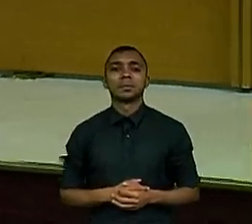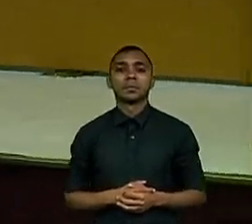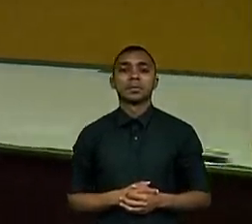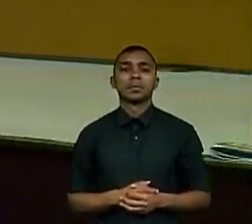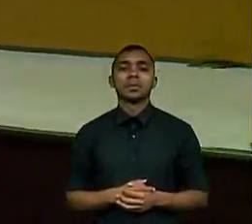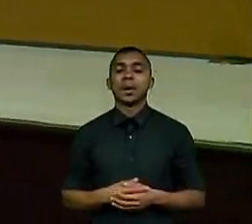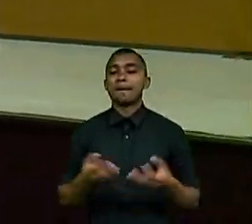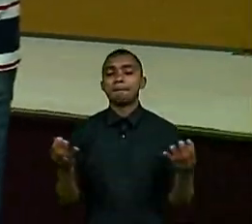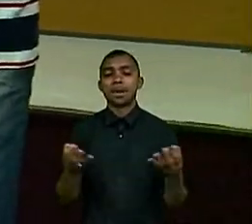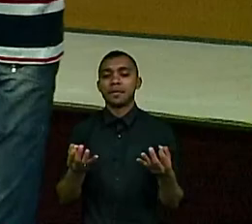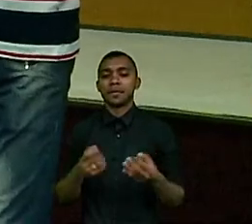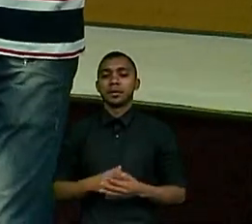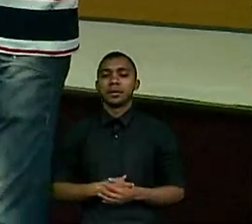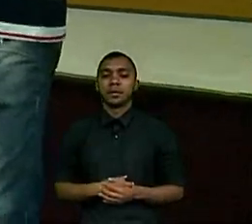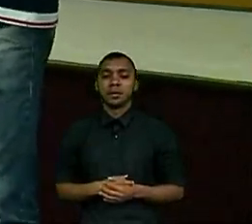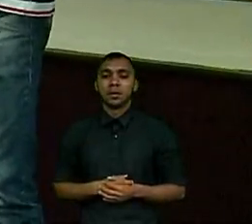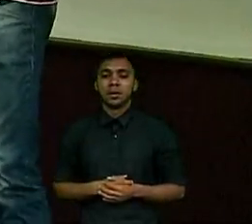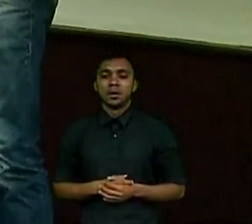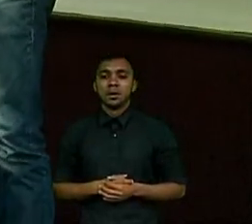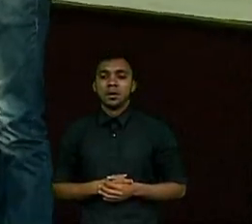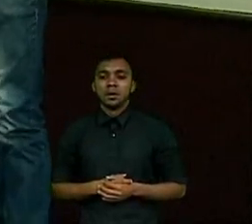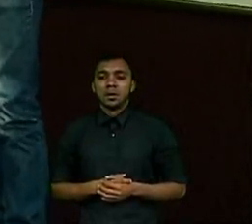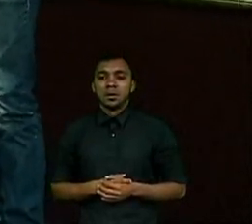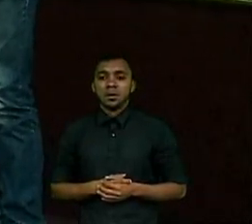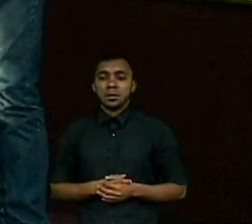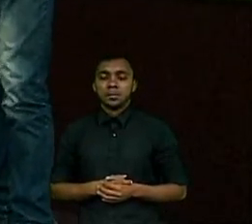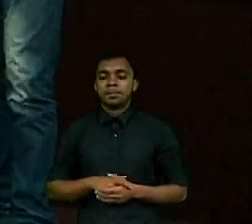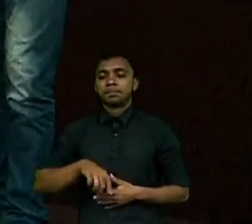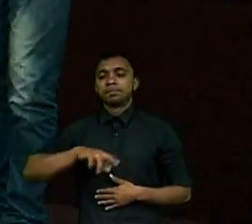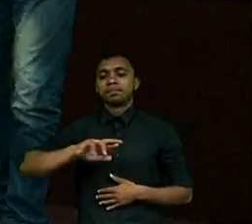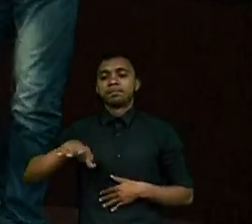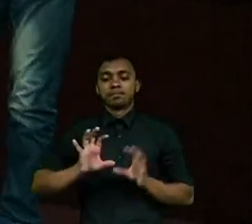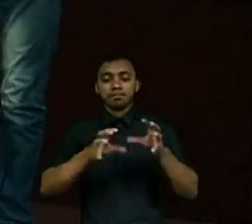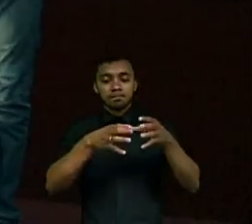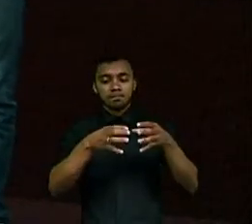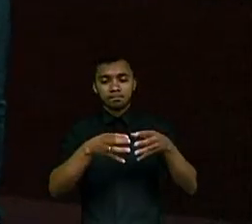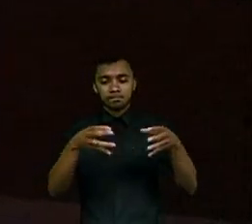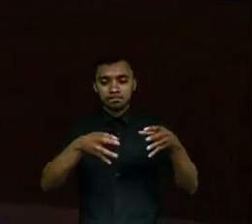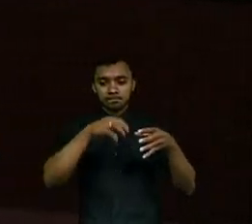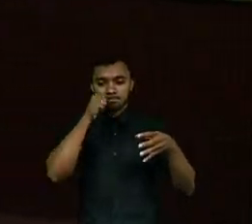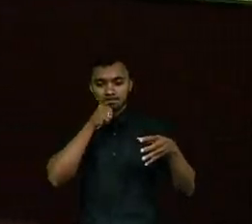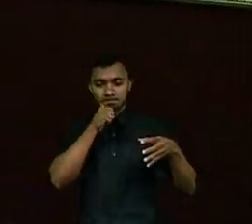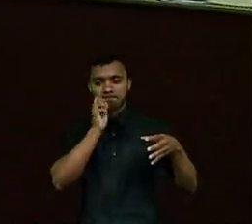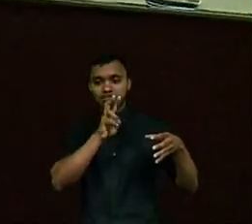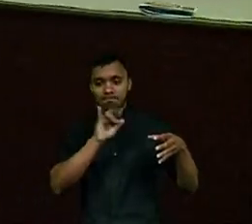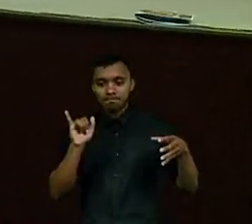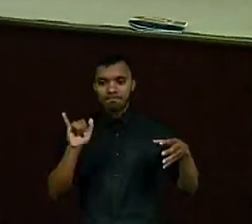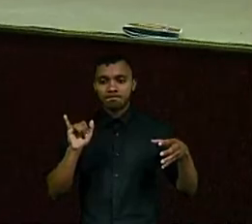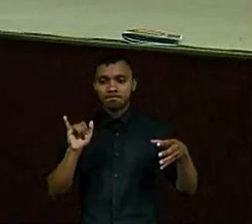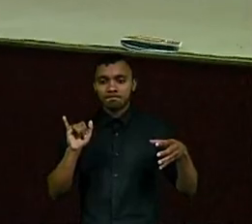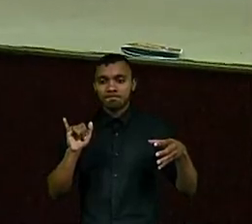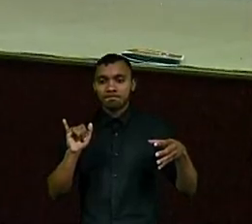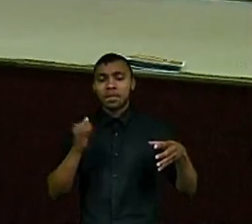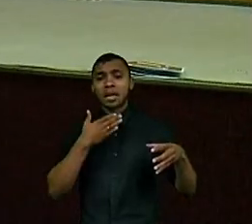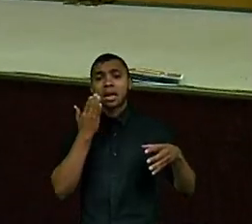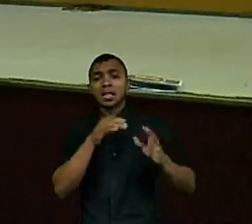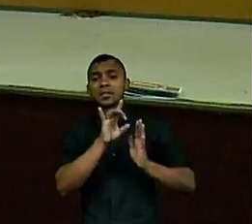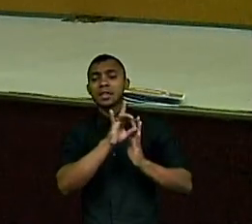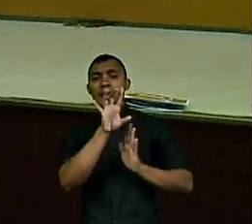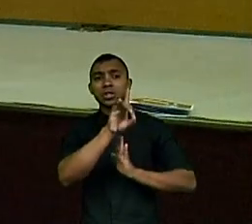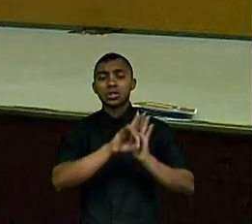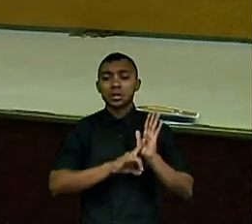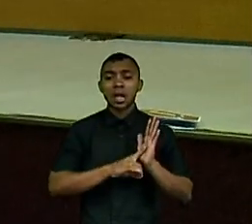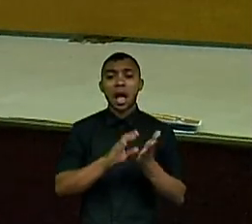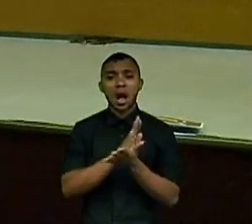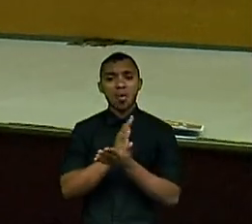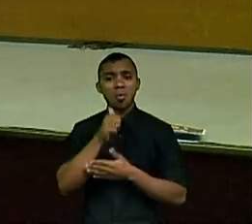ótimo não é colocando metade das mulheres administração que nós vamos ter Metade dos direitos das mulheres atendidos tem mulher que